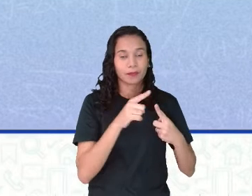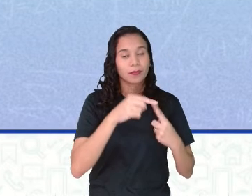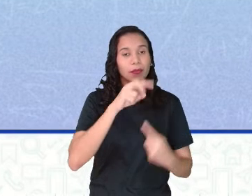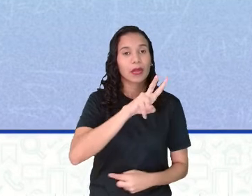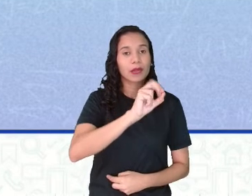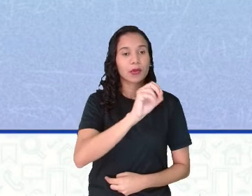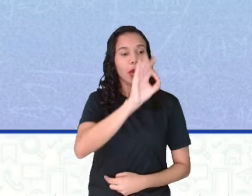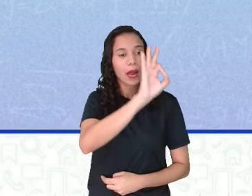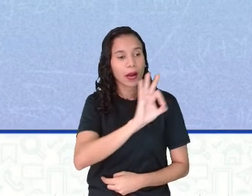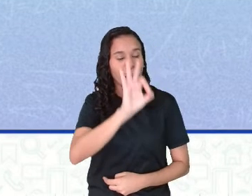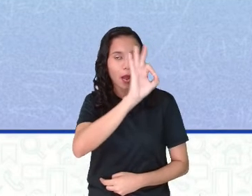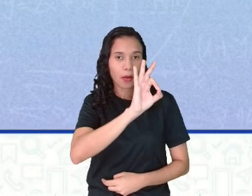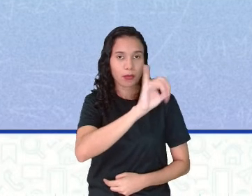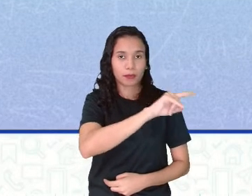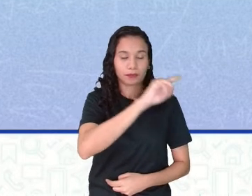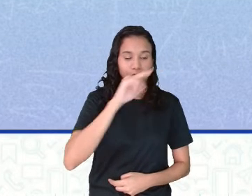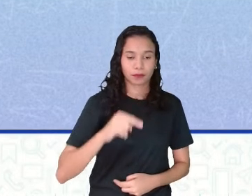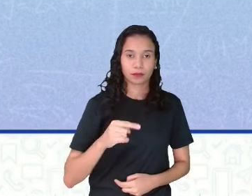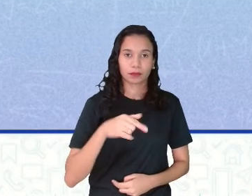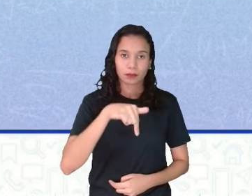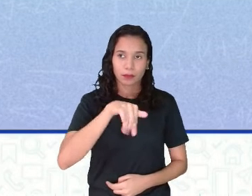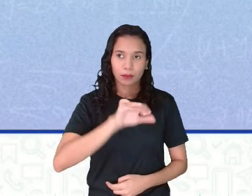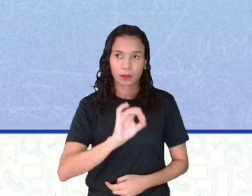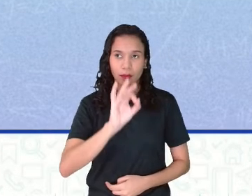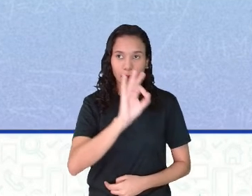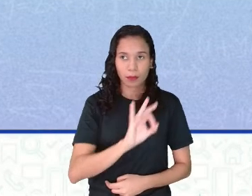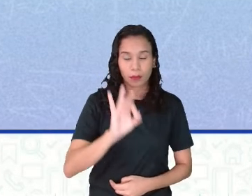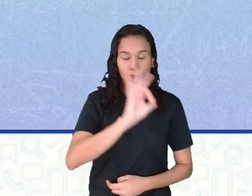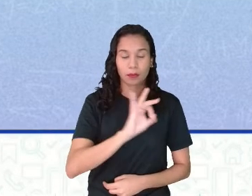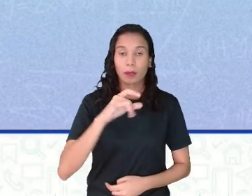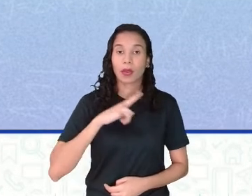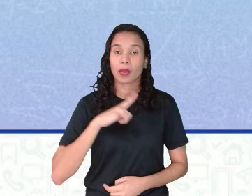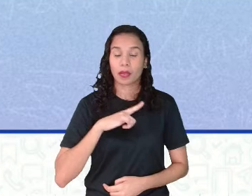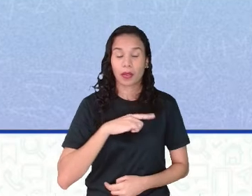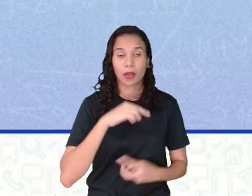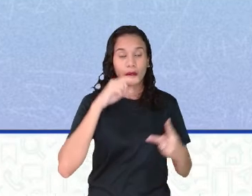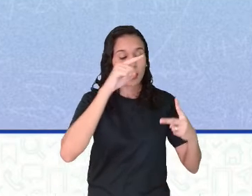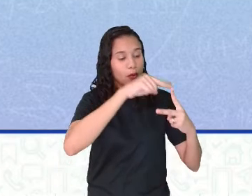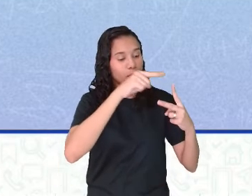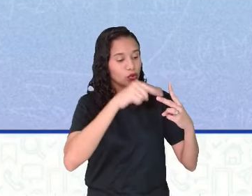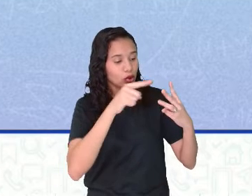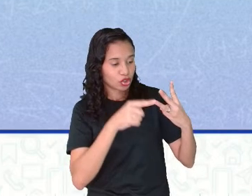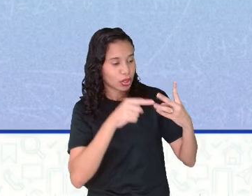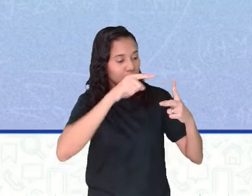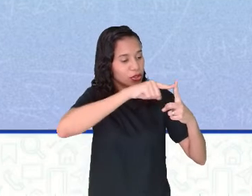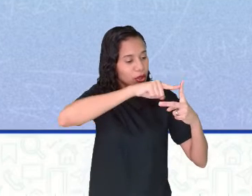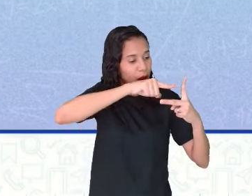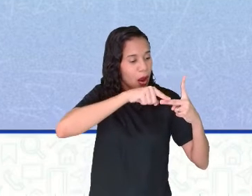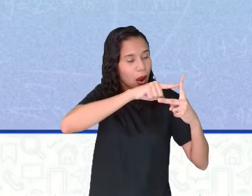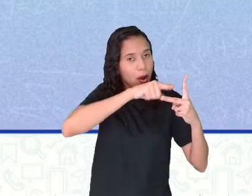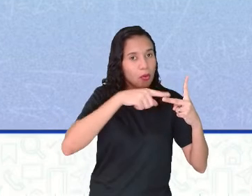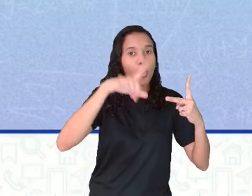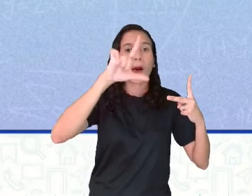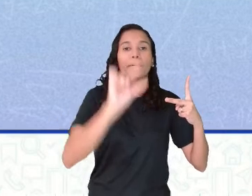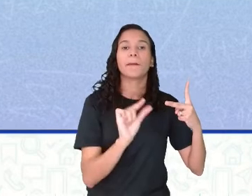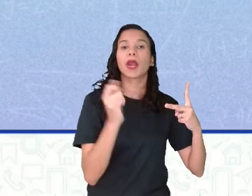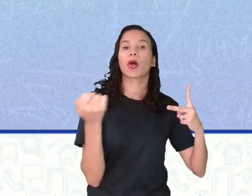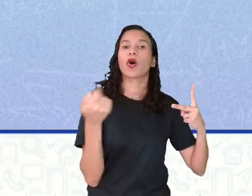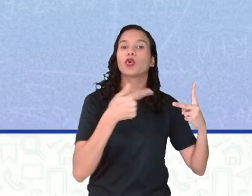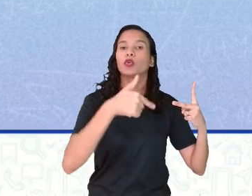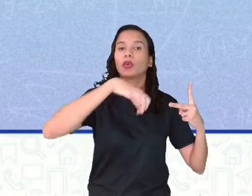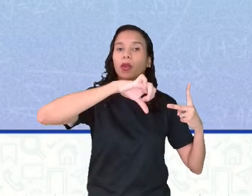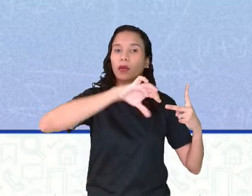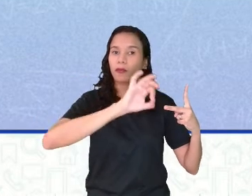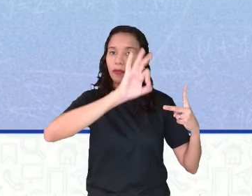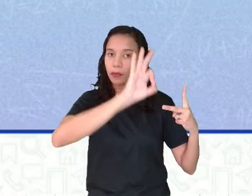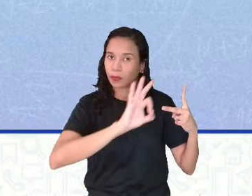50 e aqui é 70. Tenho aí 3 ângulos o que? Menores que 90